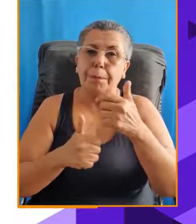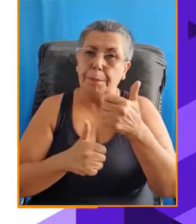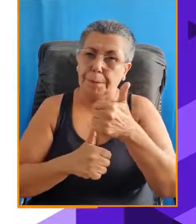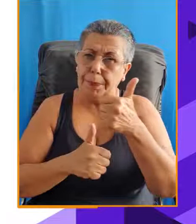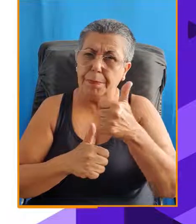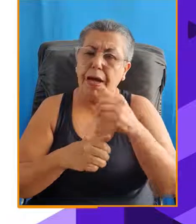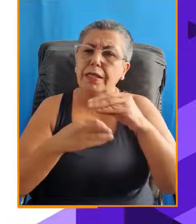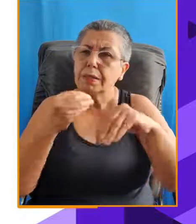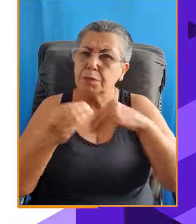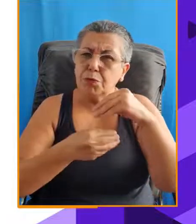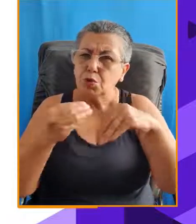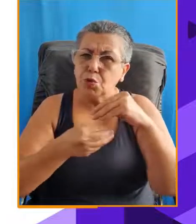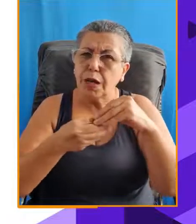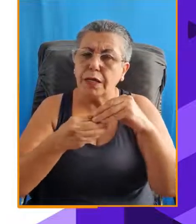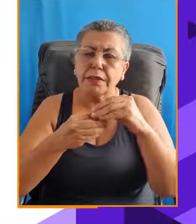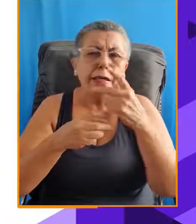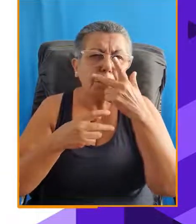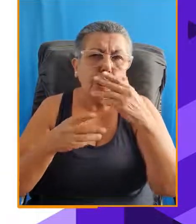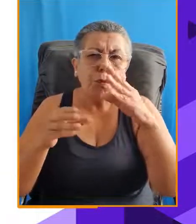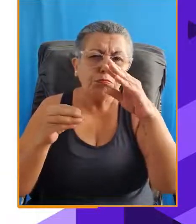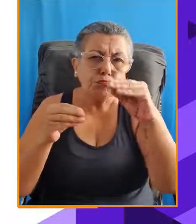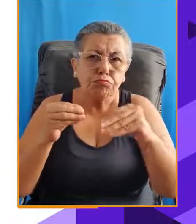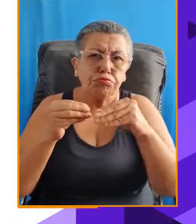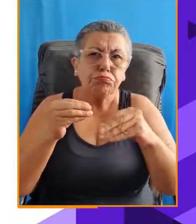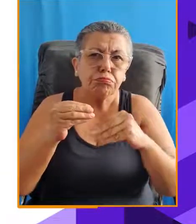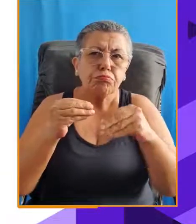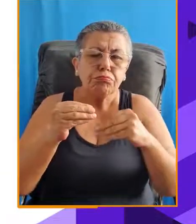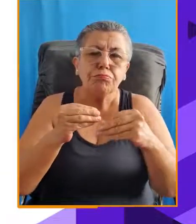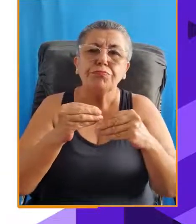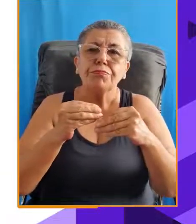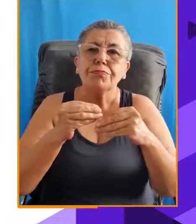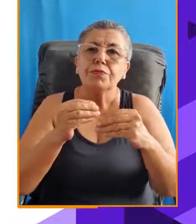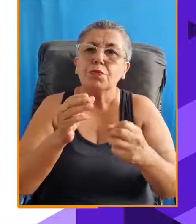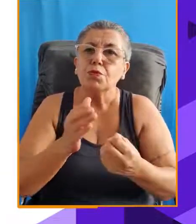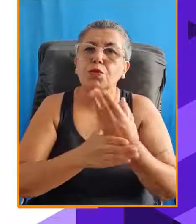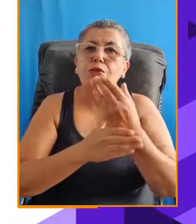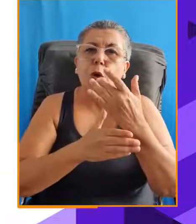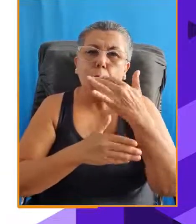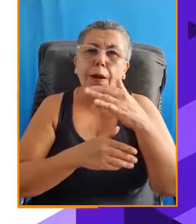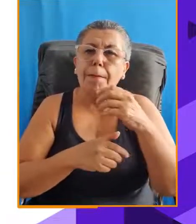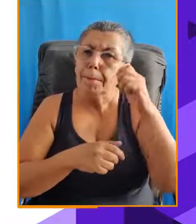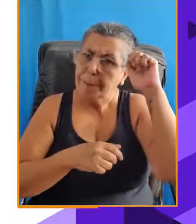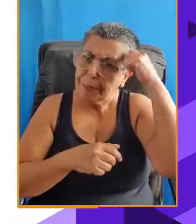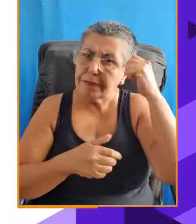primárias são misturadas em proporção igual, dão origem à cor preta.